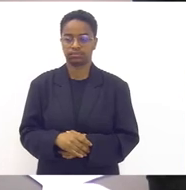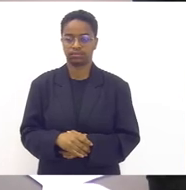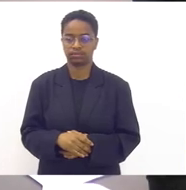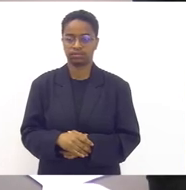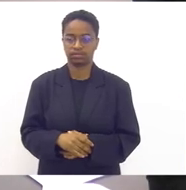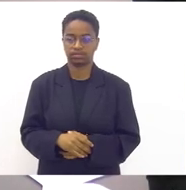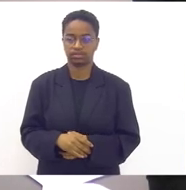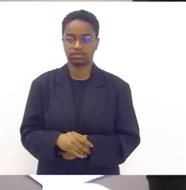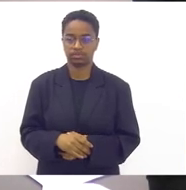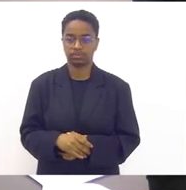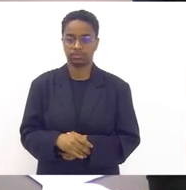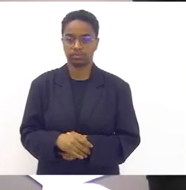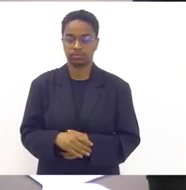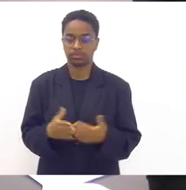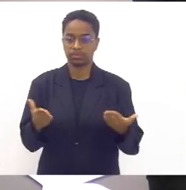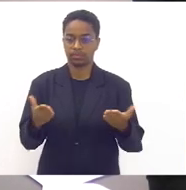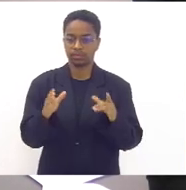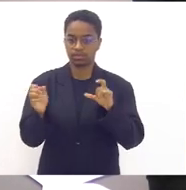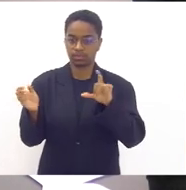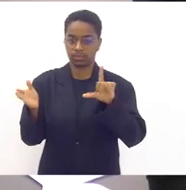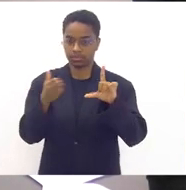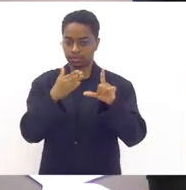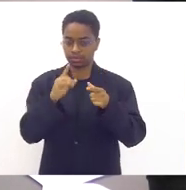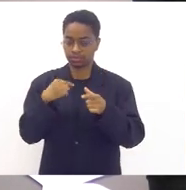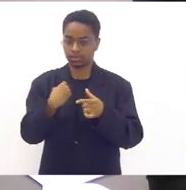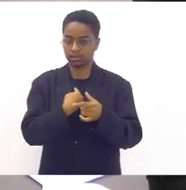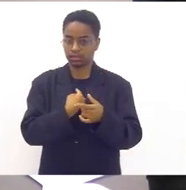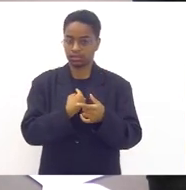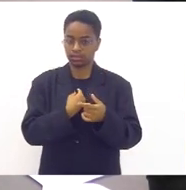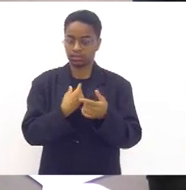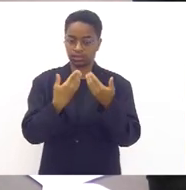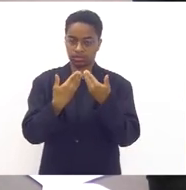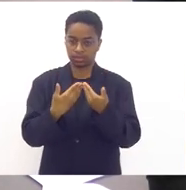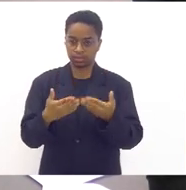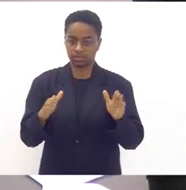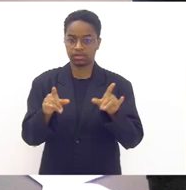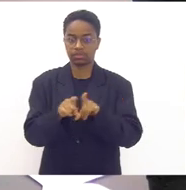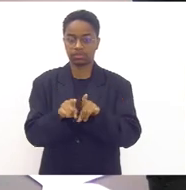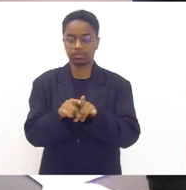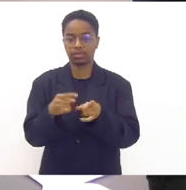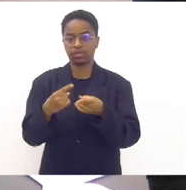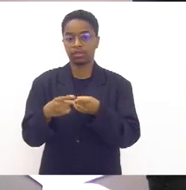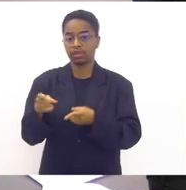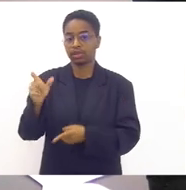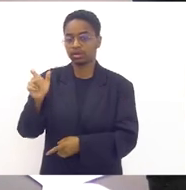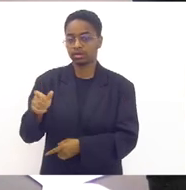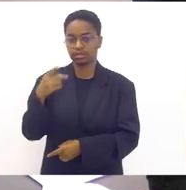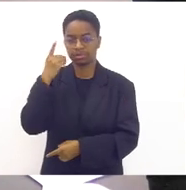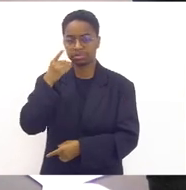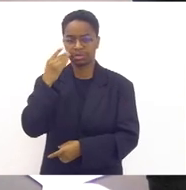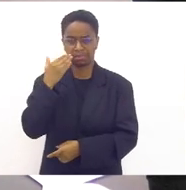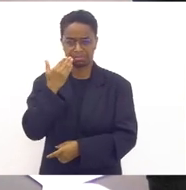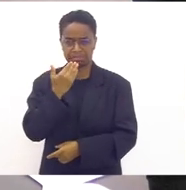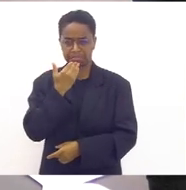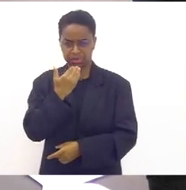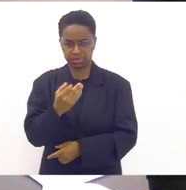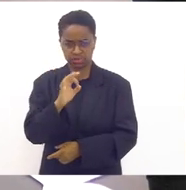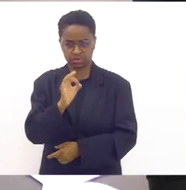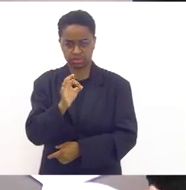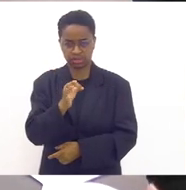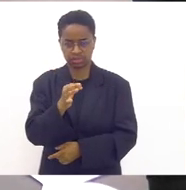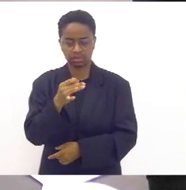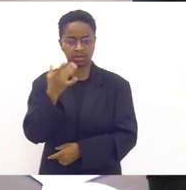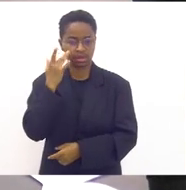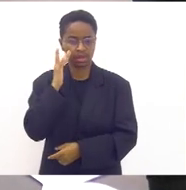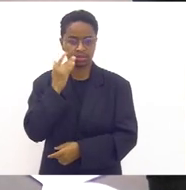No quadro seguinte, a gente fez uma abertura até a pedido do deputado Luiz Paulo, acho que foi o senhor que fez um pedido para abrir